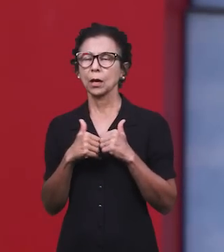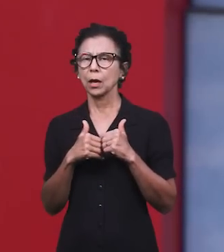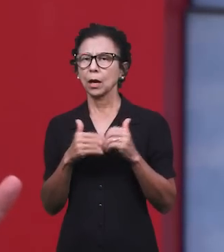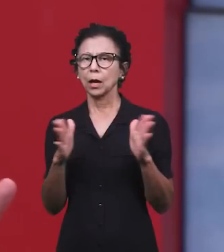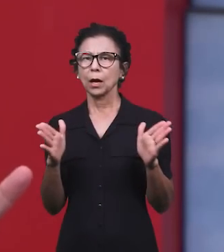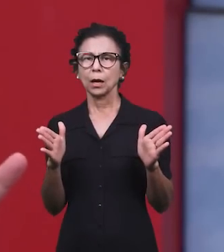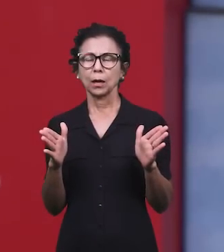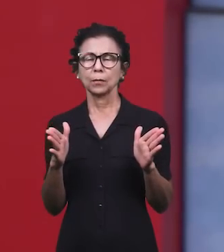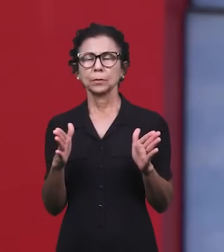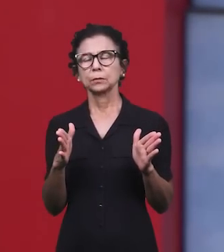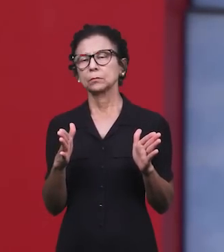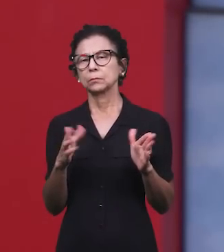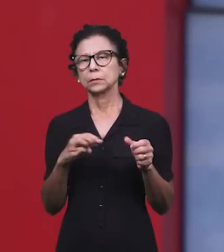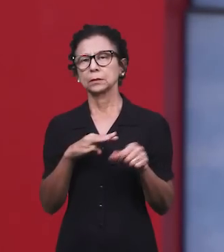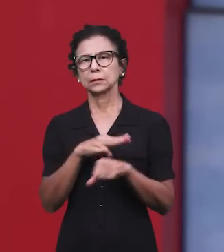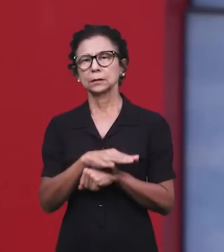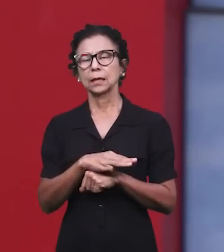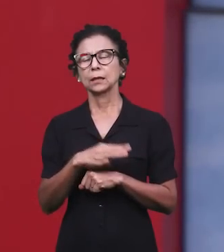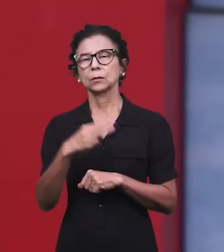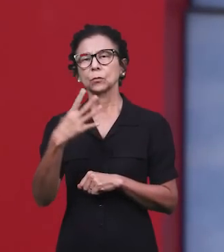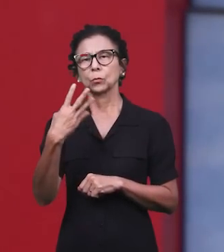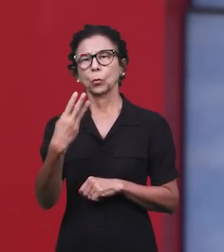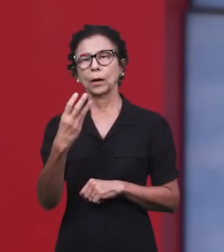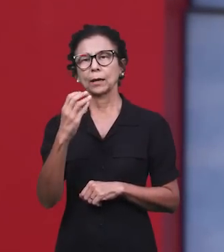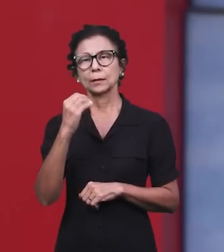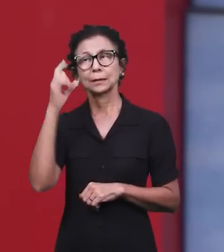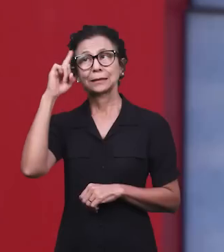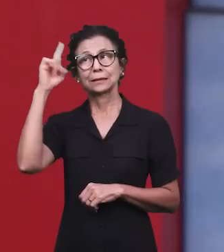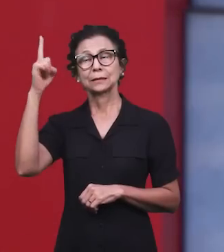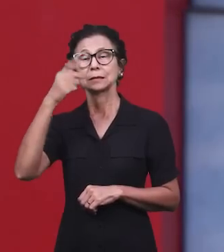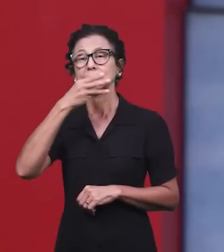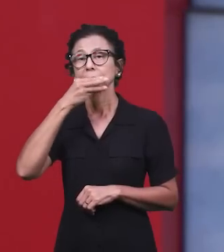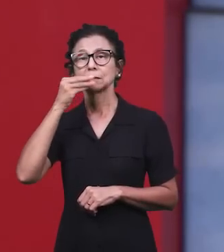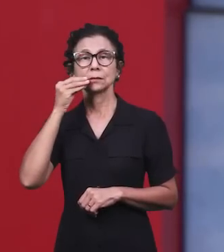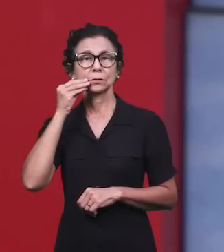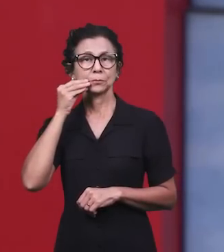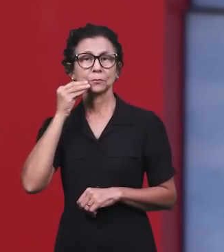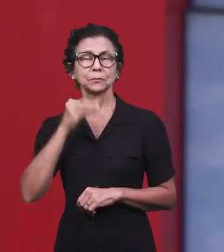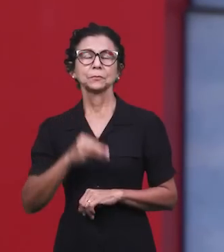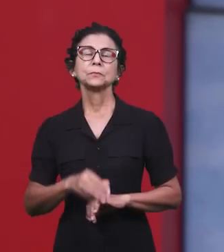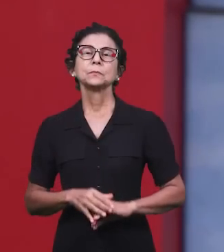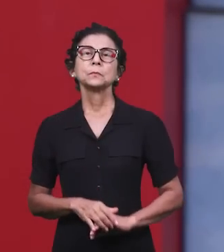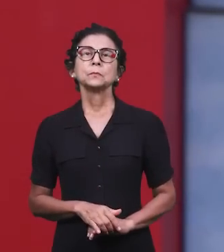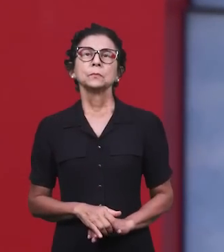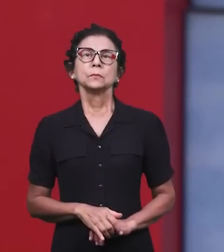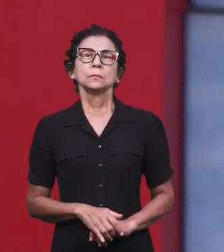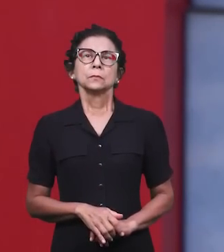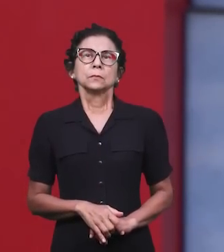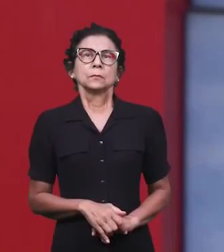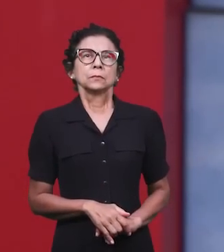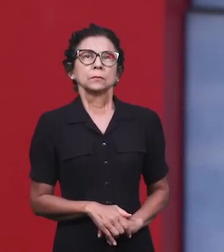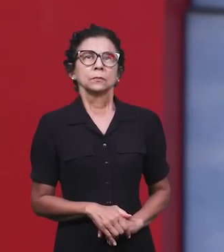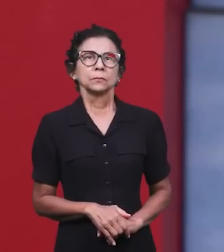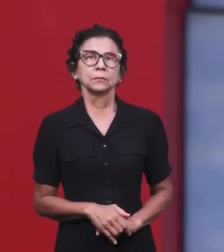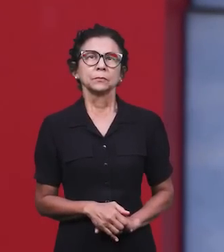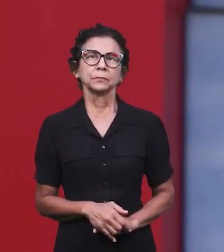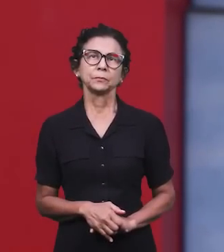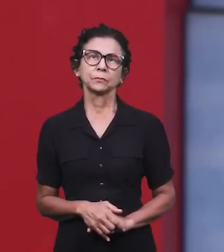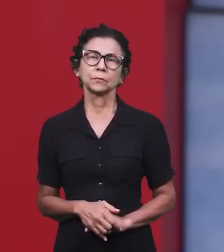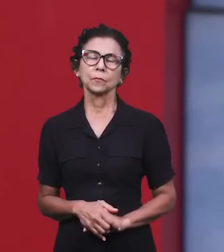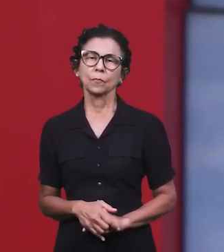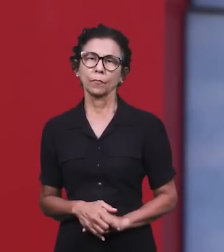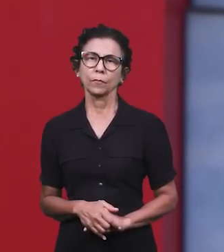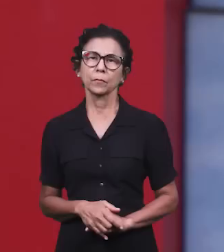jejuando, 40 dias. Então, o jejum fazia parte da vida de Jesus. Você vê que no final da vida, no final